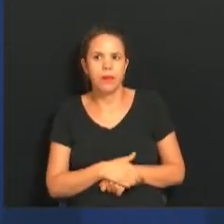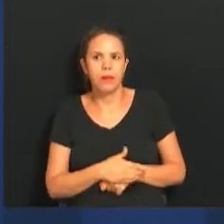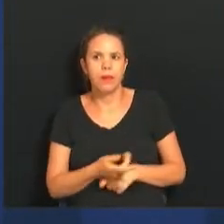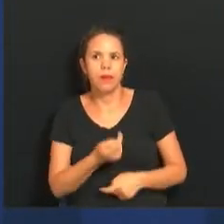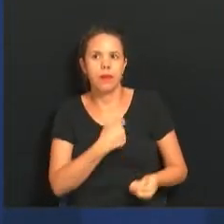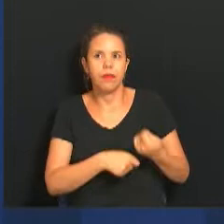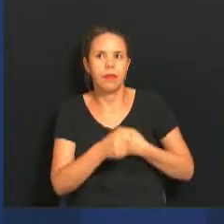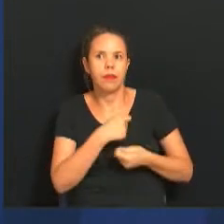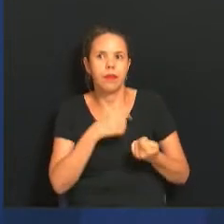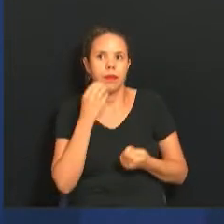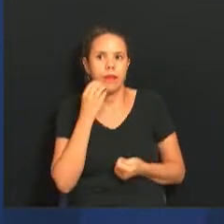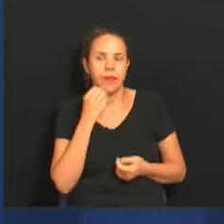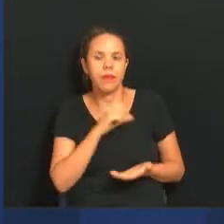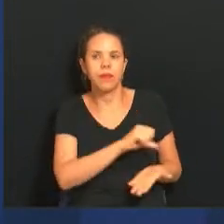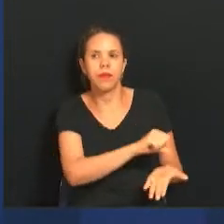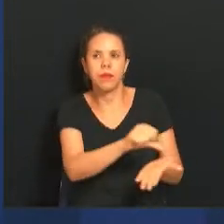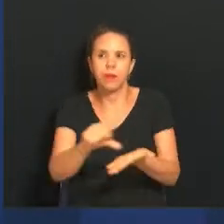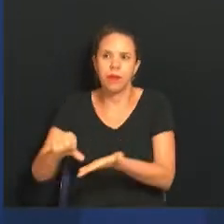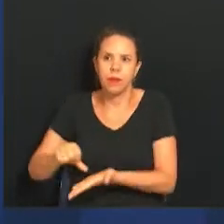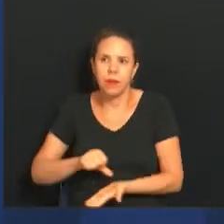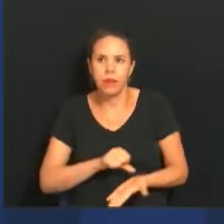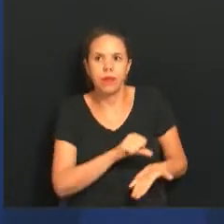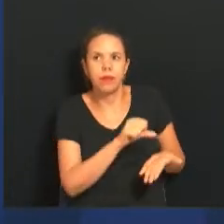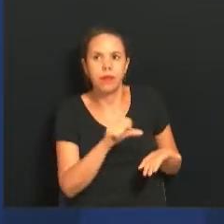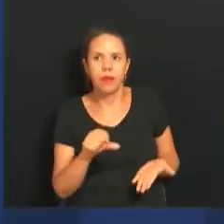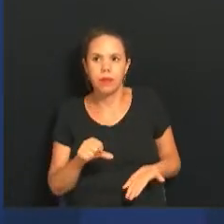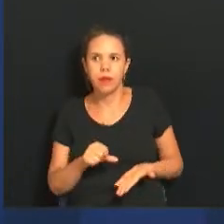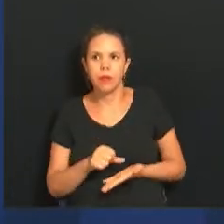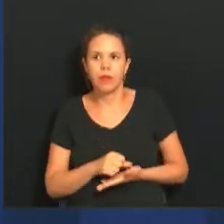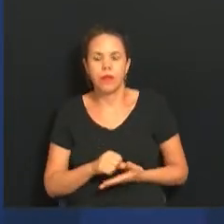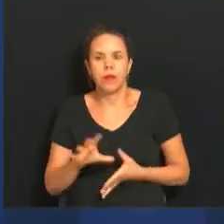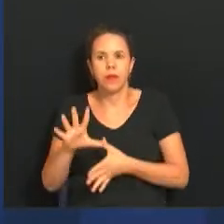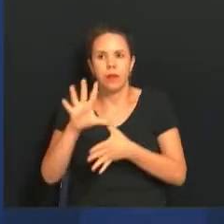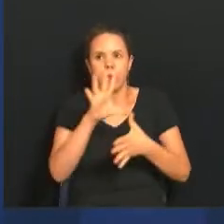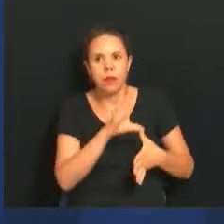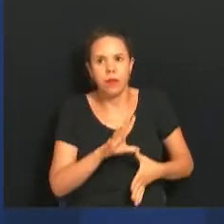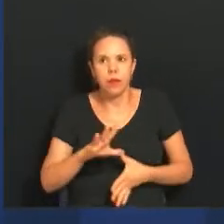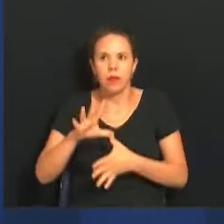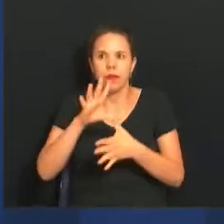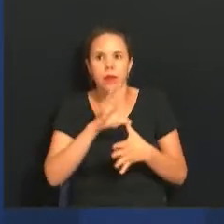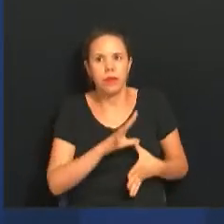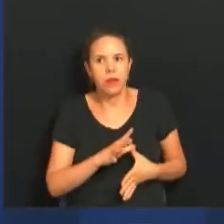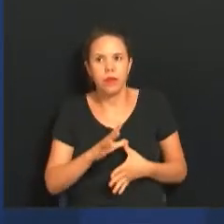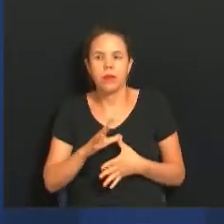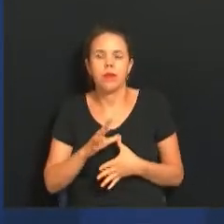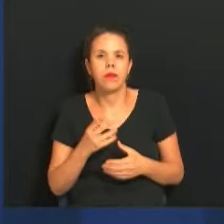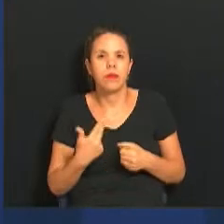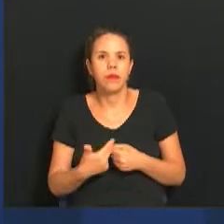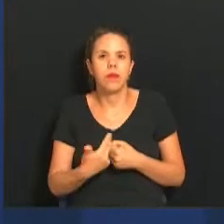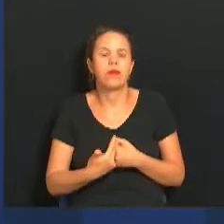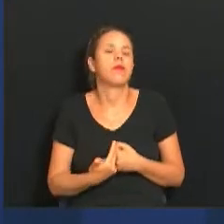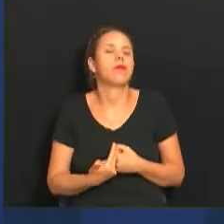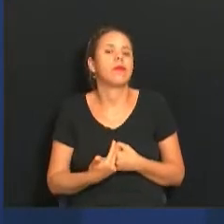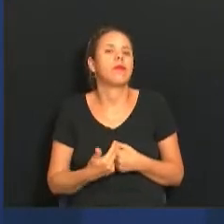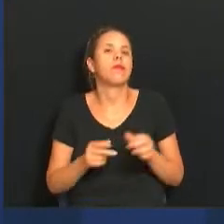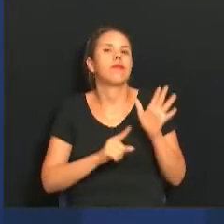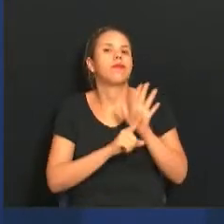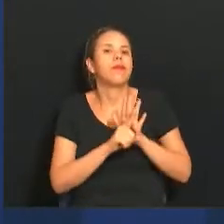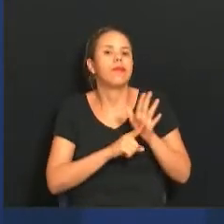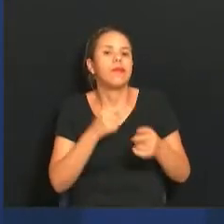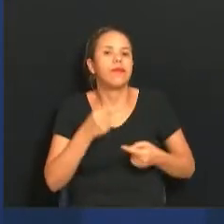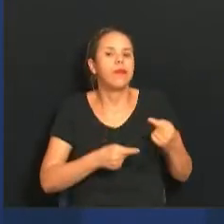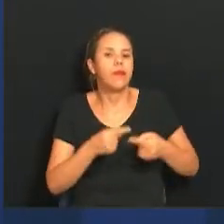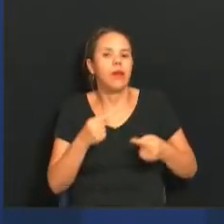Economia, Território e Integração Regional na América Latina e Caribe da Unicamp, e que estuda a política